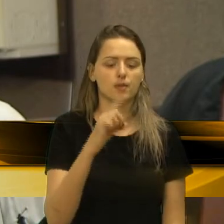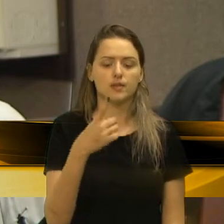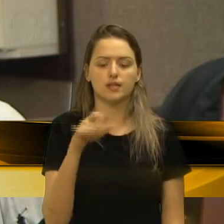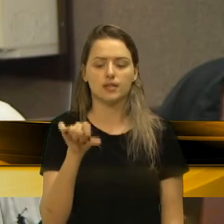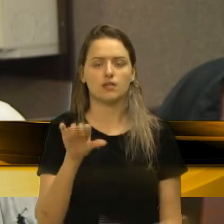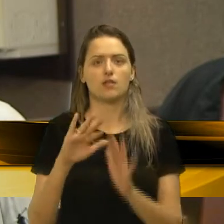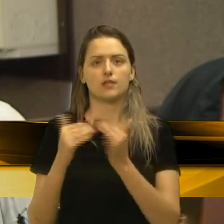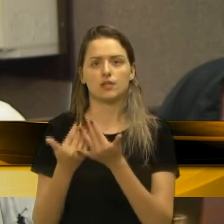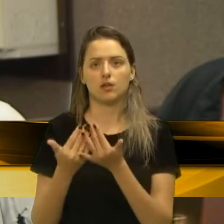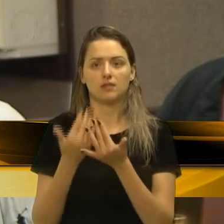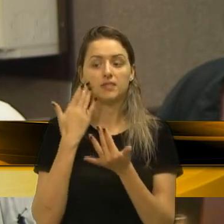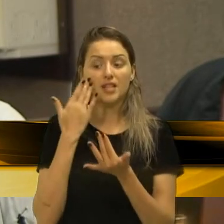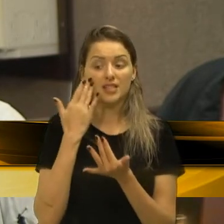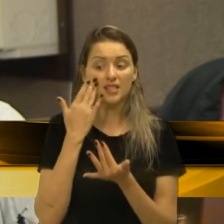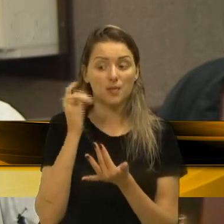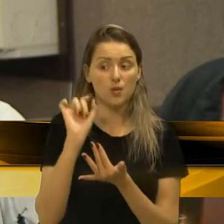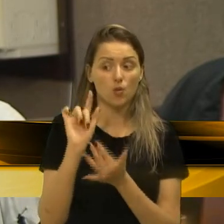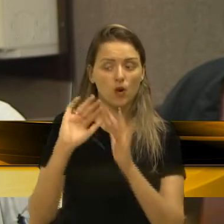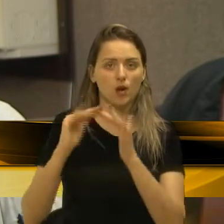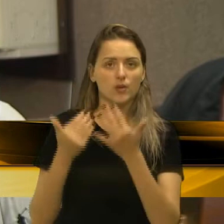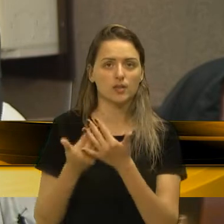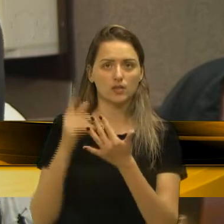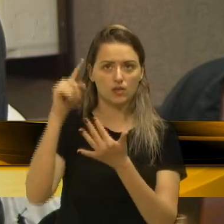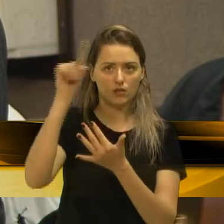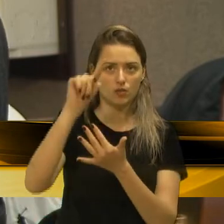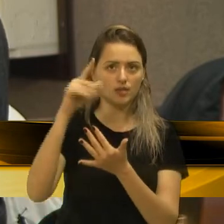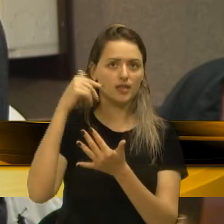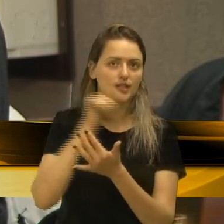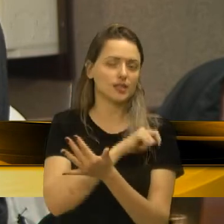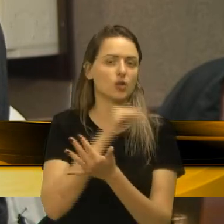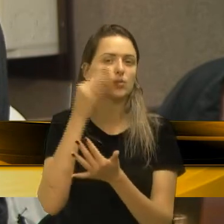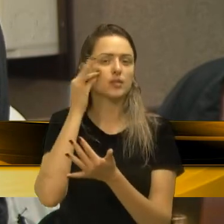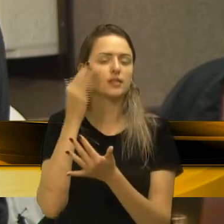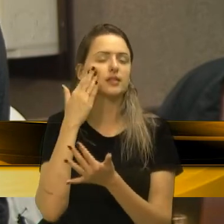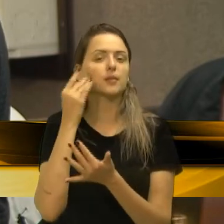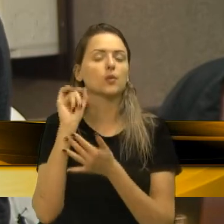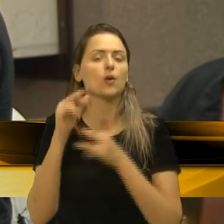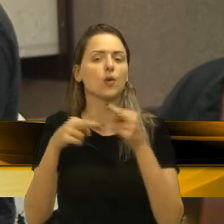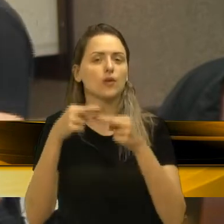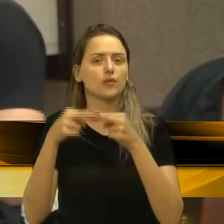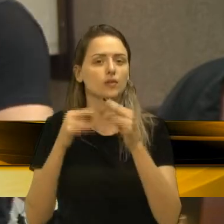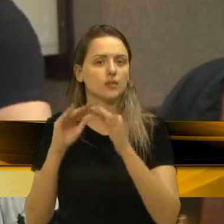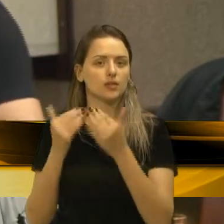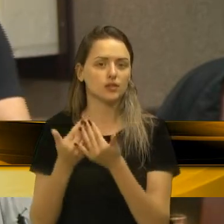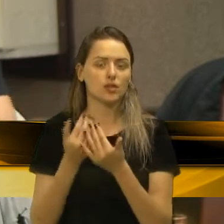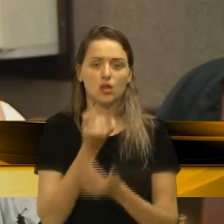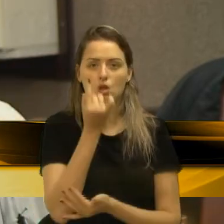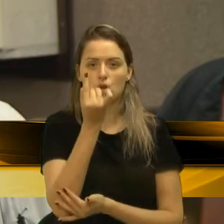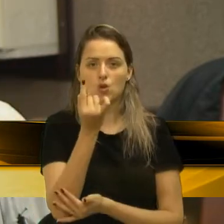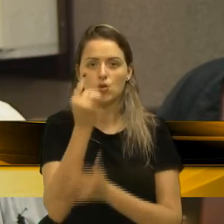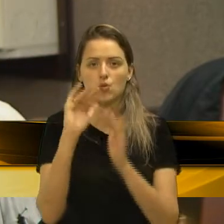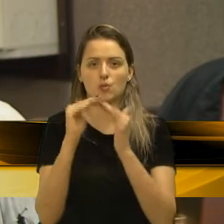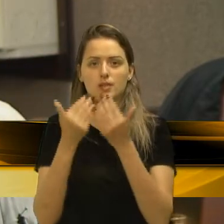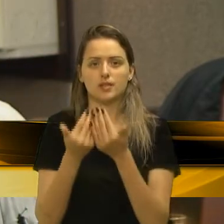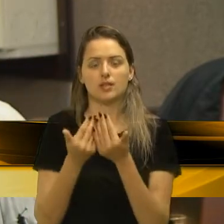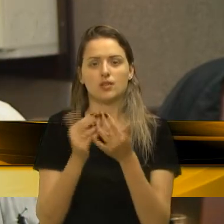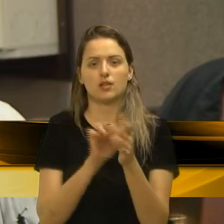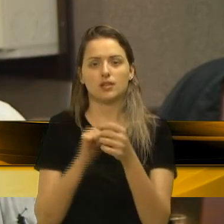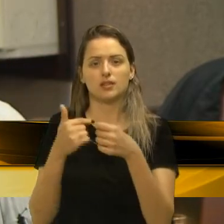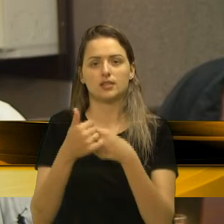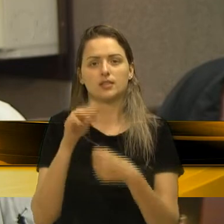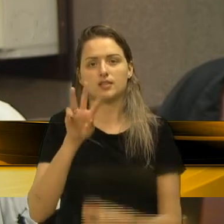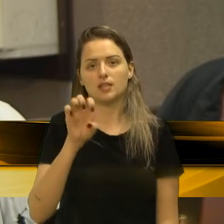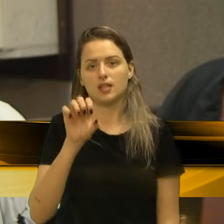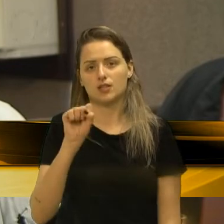Sabe qual escola, alunos que estão aqui presentes, foi reformado? uma escola em Westfalen, que o